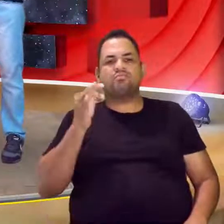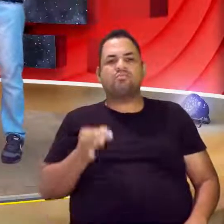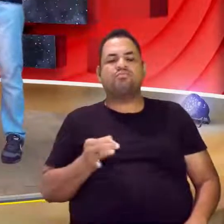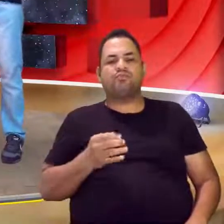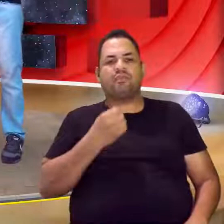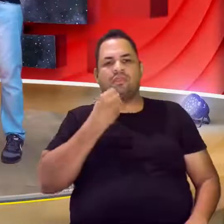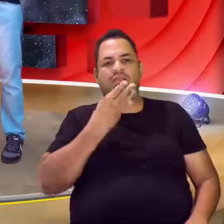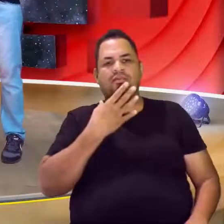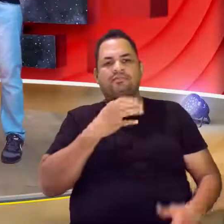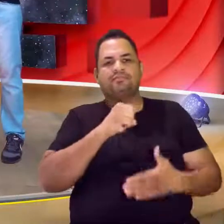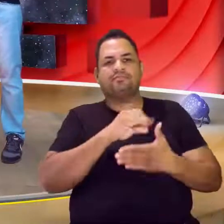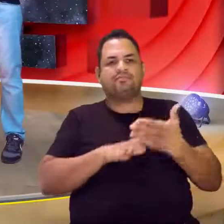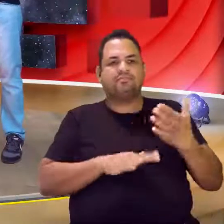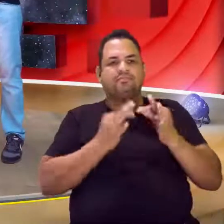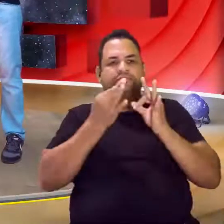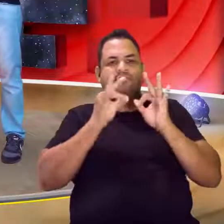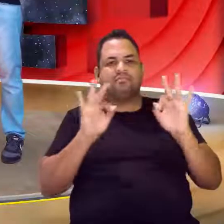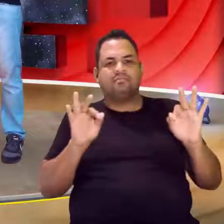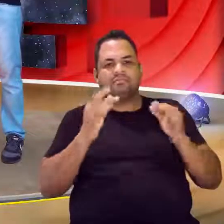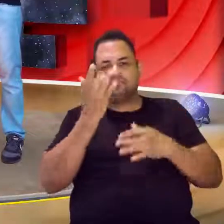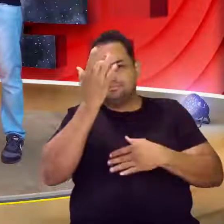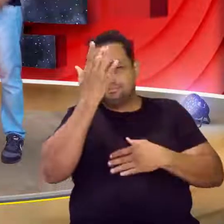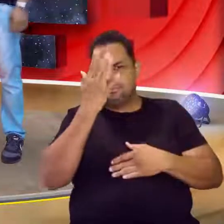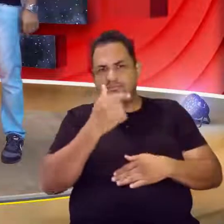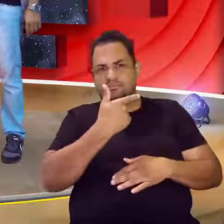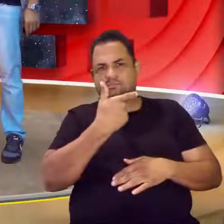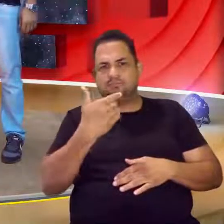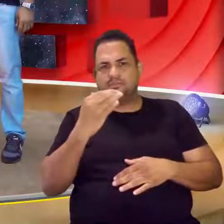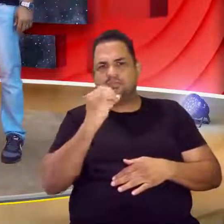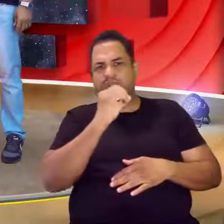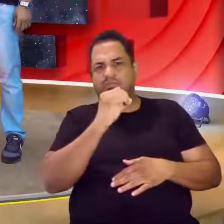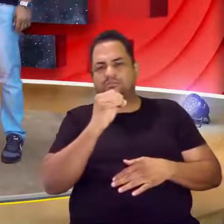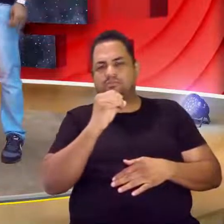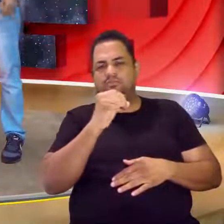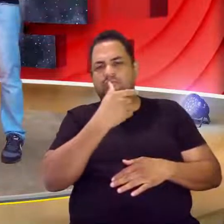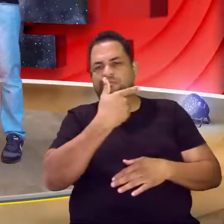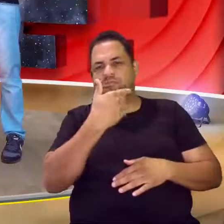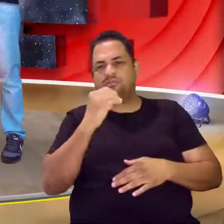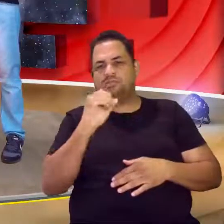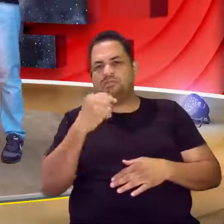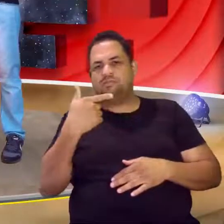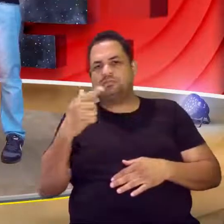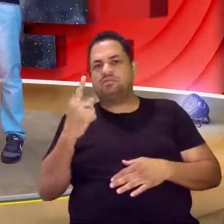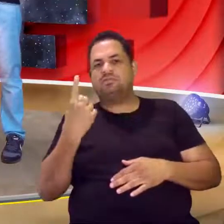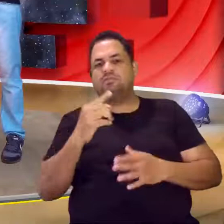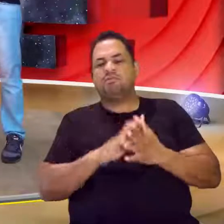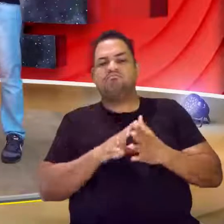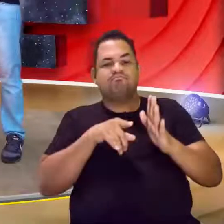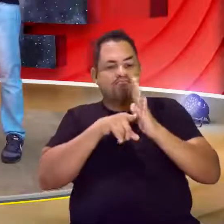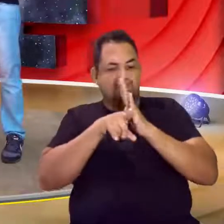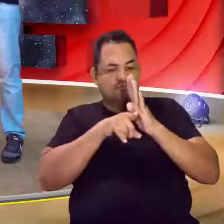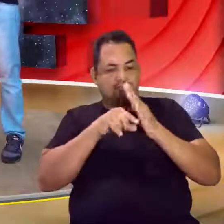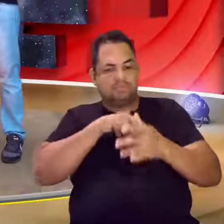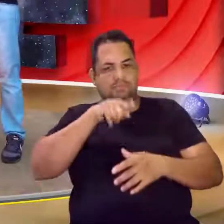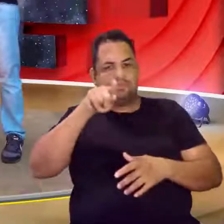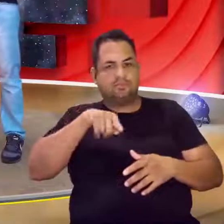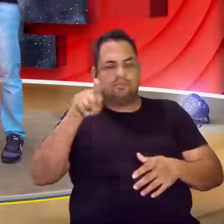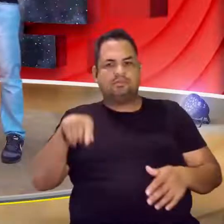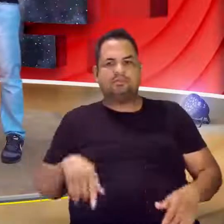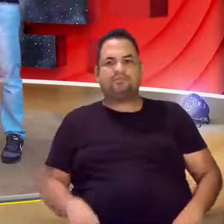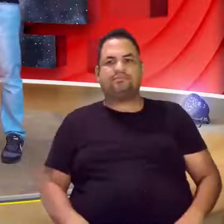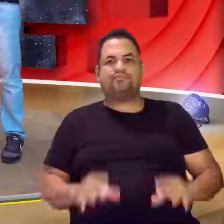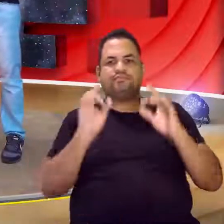Muito boa essa. Bem simplesinha, bem fácil. Olha aí, de 2021. Ano passado. Só análise gráfica, né? Mas tem um detalhe legal